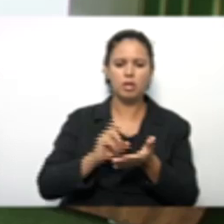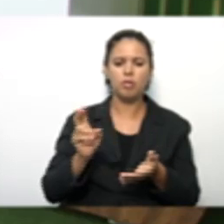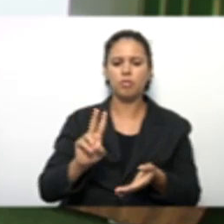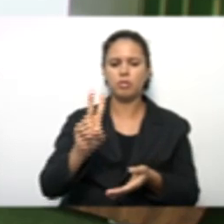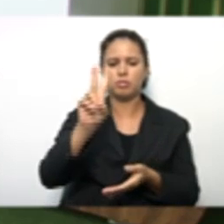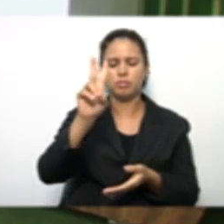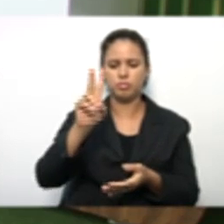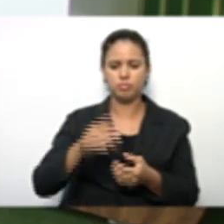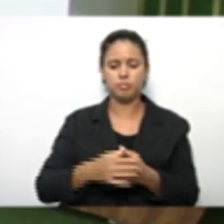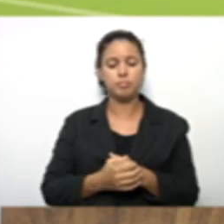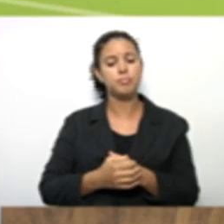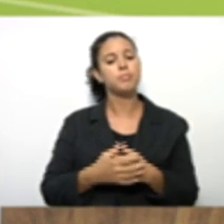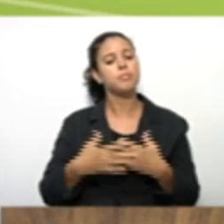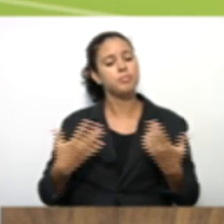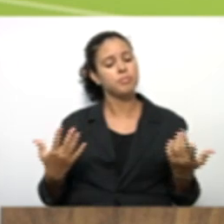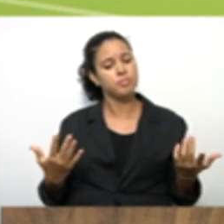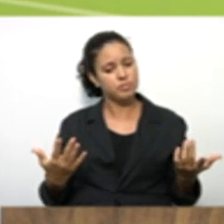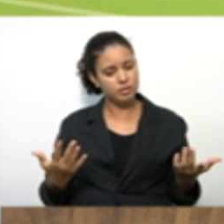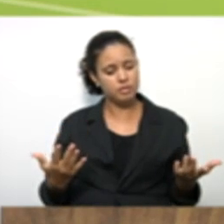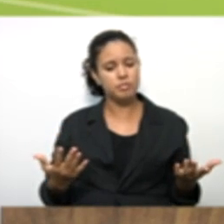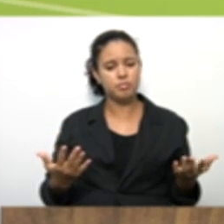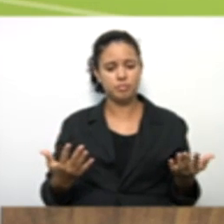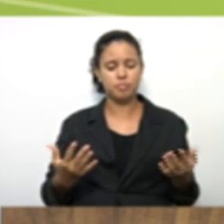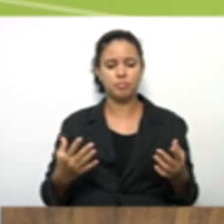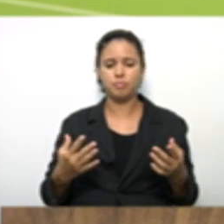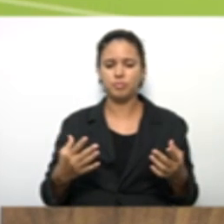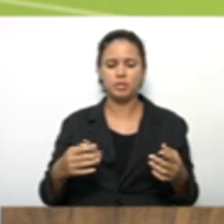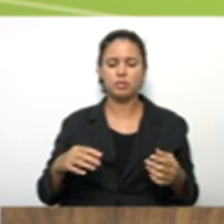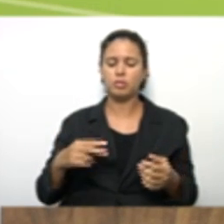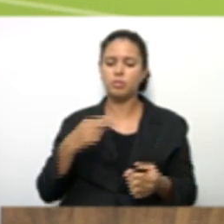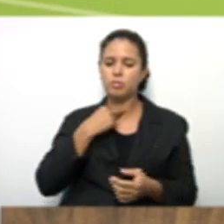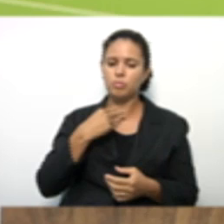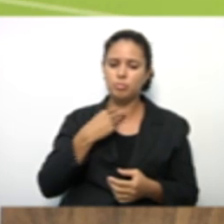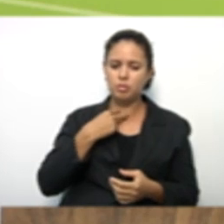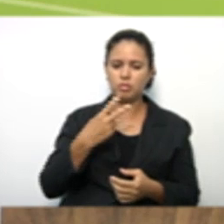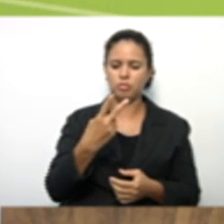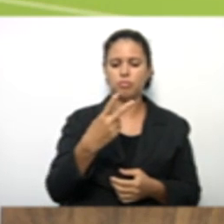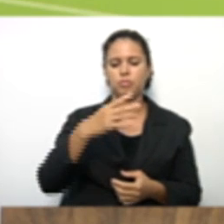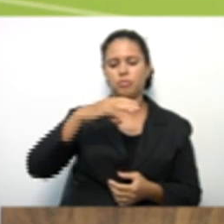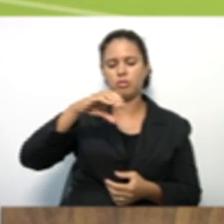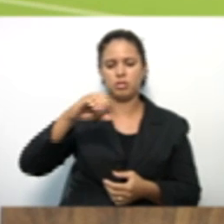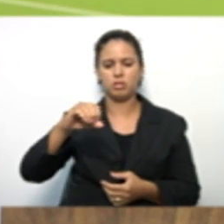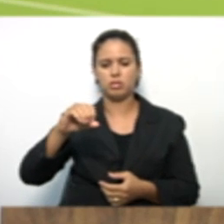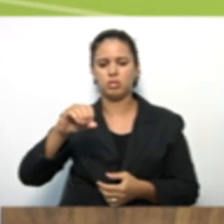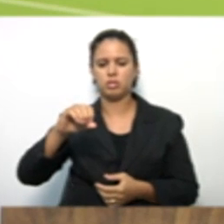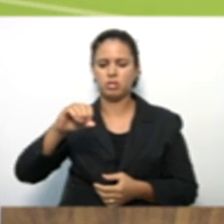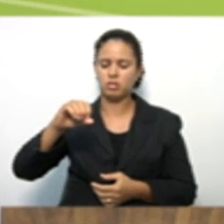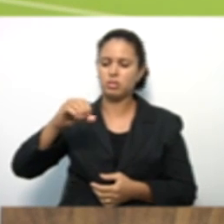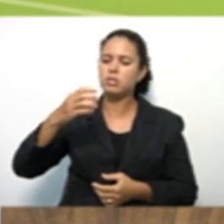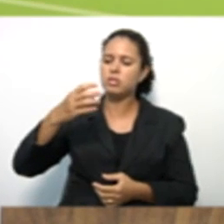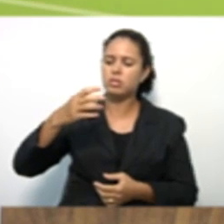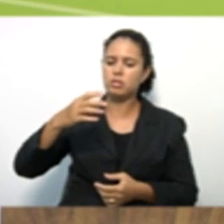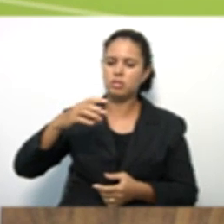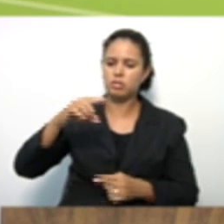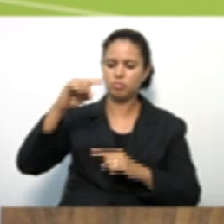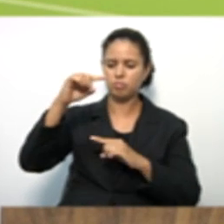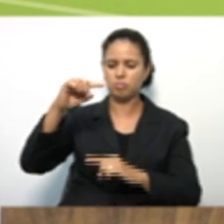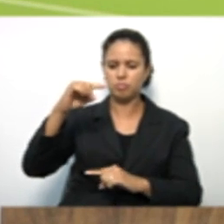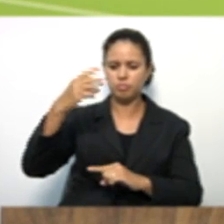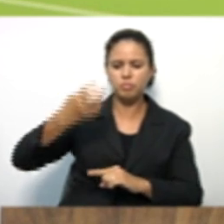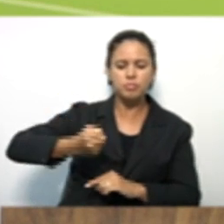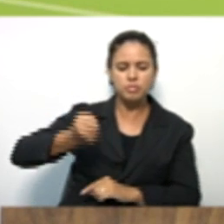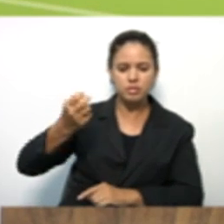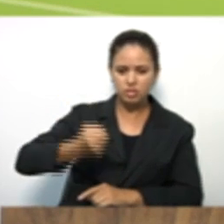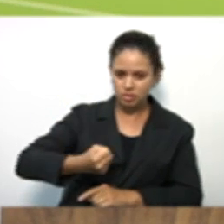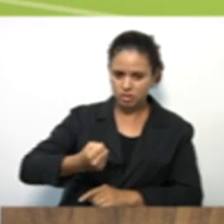Portanto, nada de botar lá 20 litros de leite ou 5 sacas de café, tem que ser registrado no valor